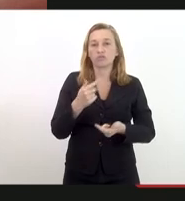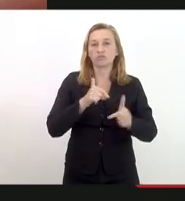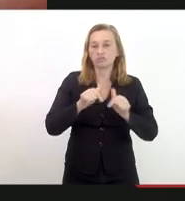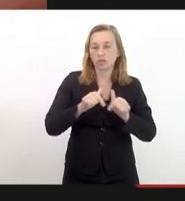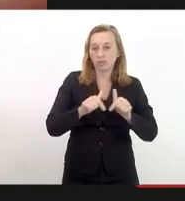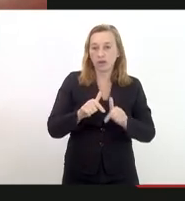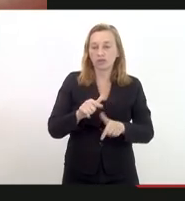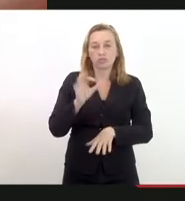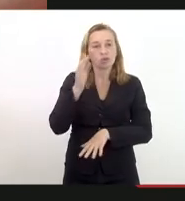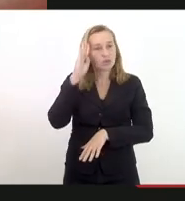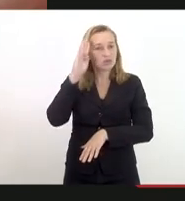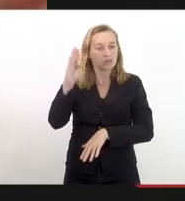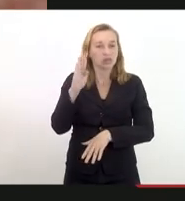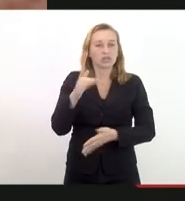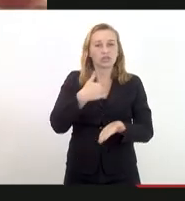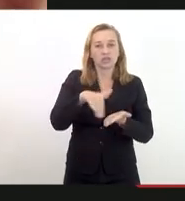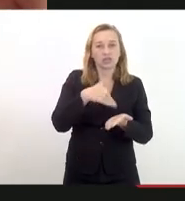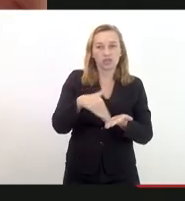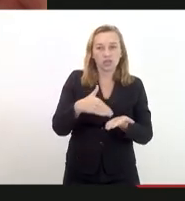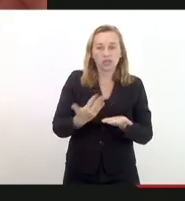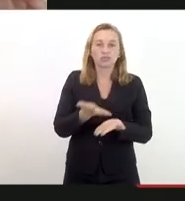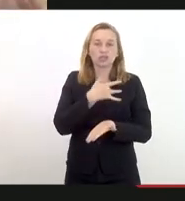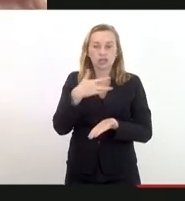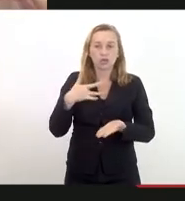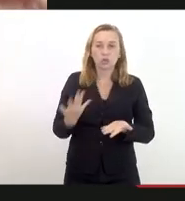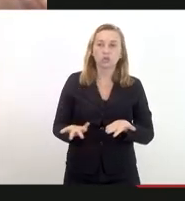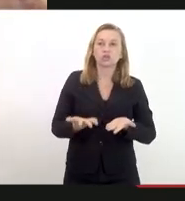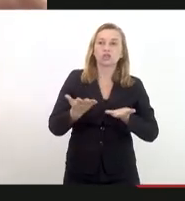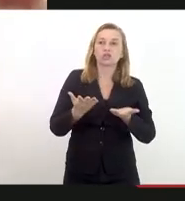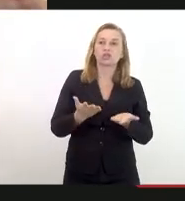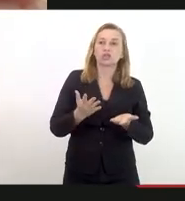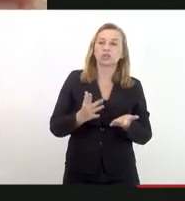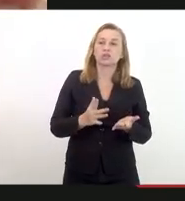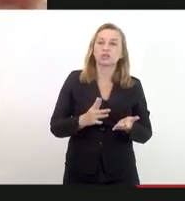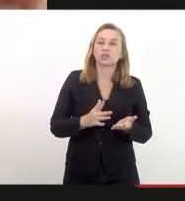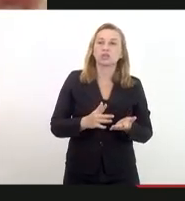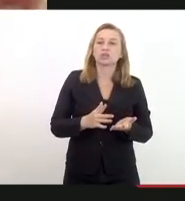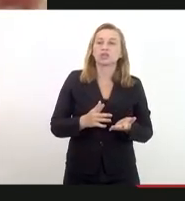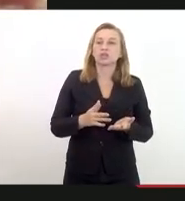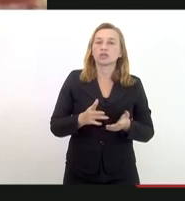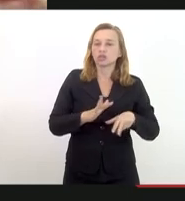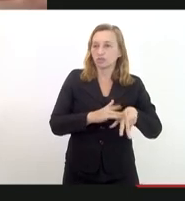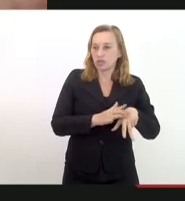especificamente da Secretaria Estadual de Saúde, que diz respeito a internação desses pacientes,